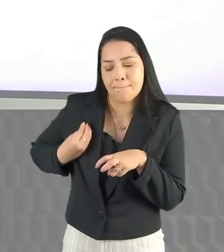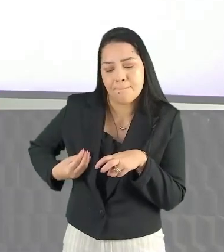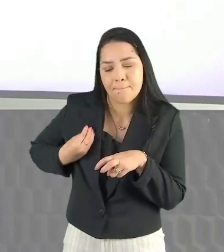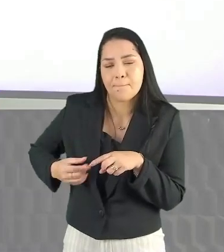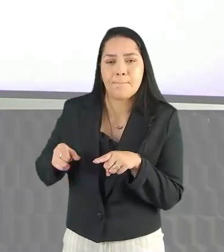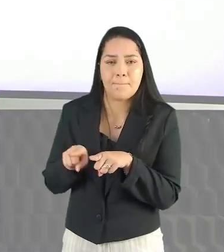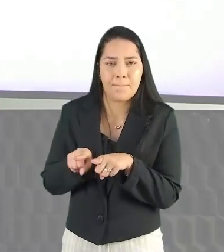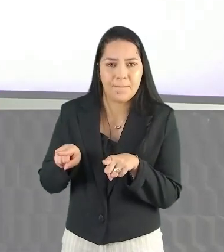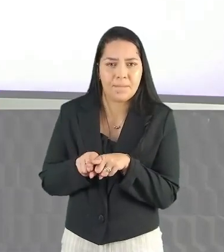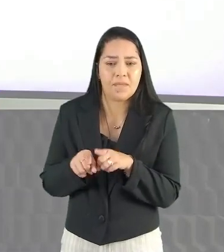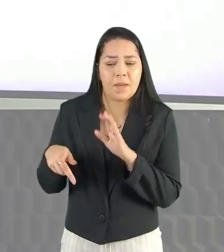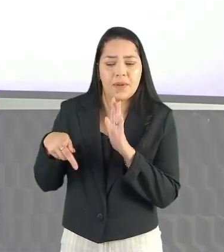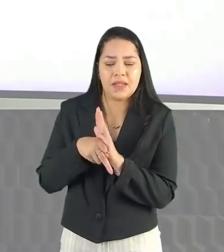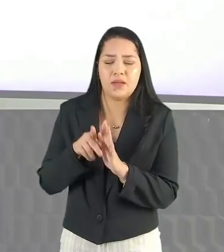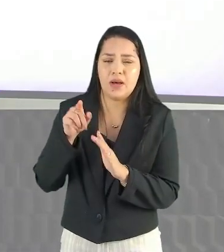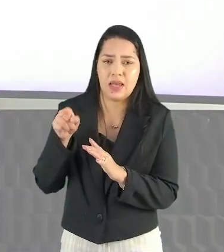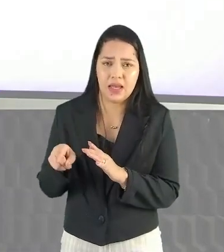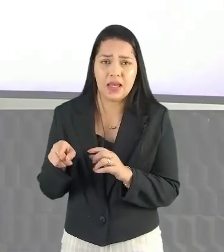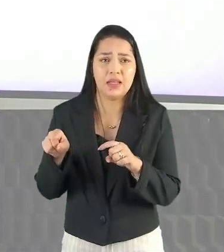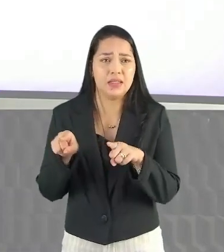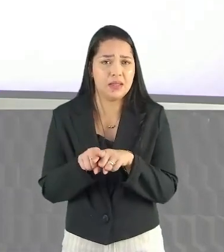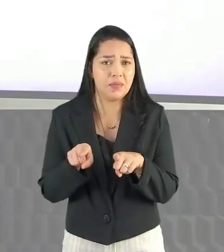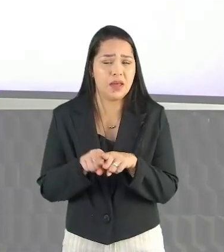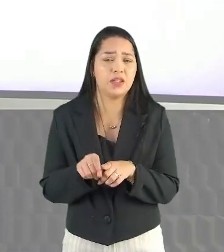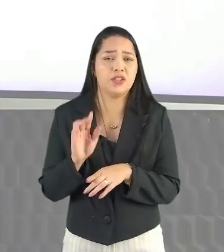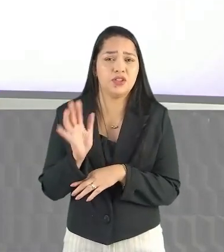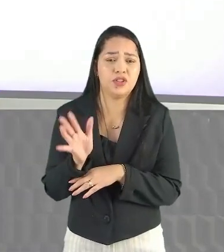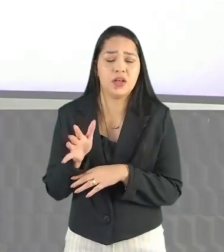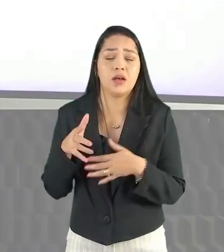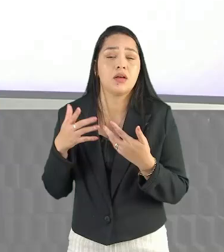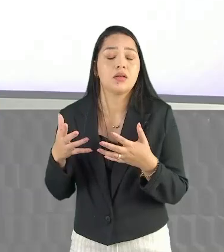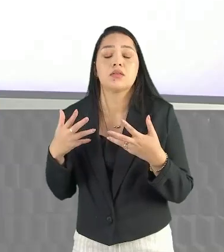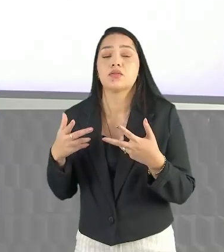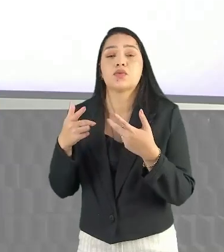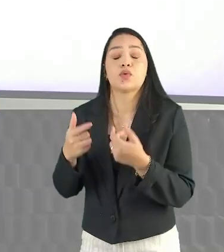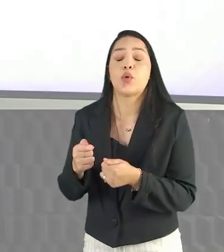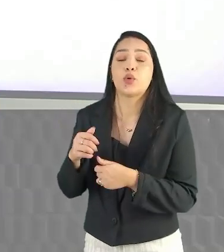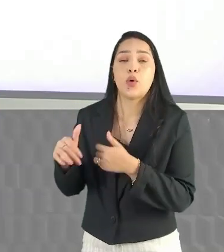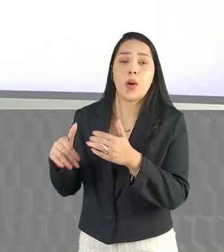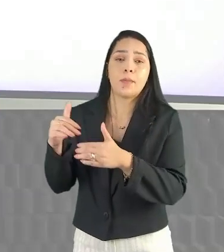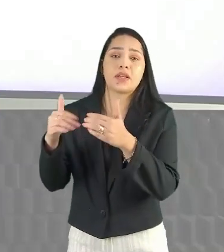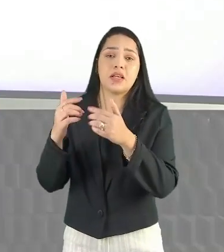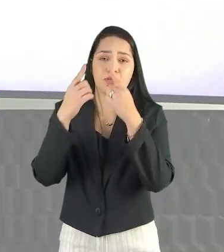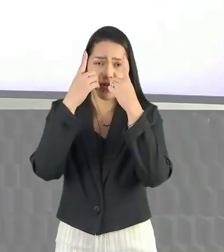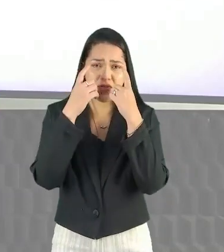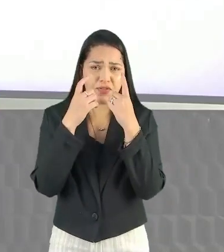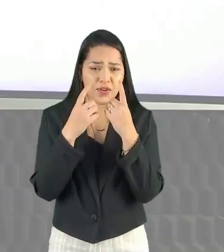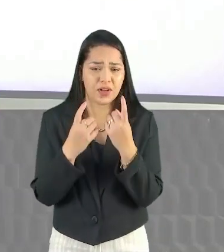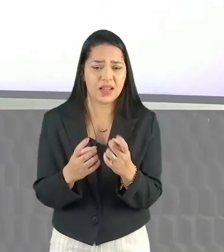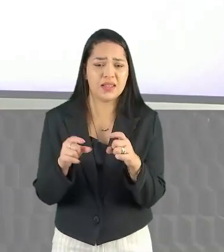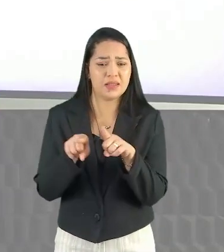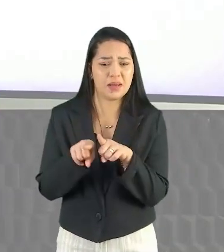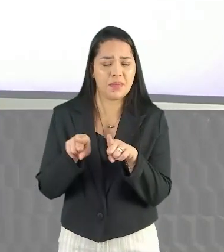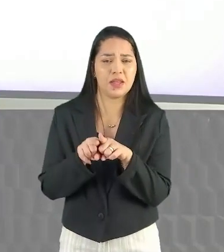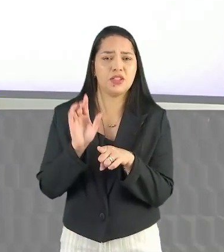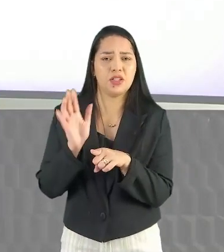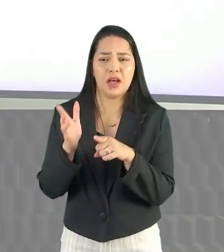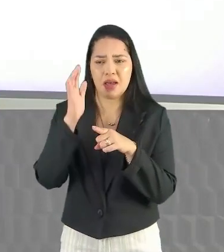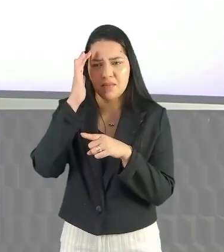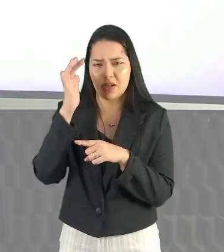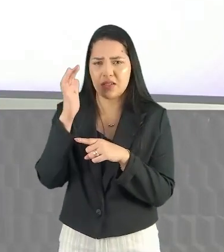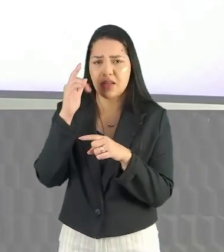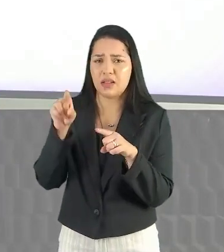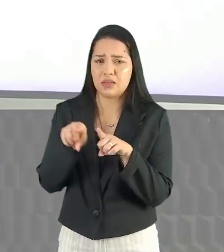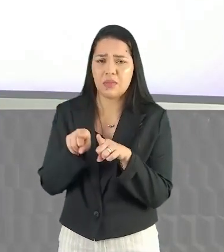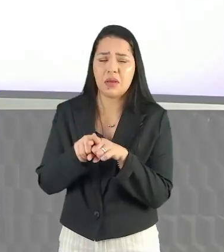em sua maioria pertenciam a ele, e também, claro, né, todo o processo de violência, e aí você imaginar das várias